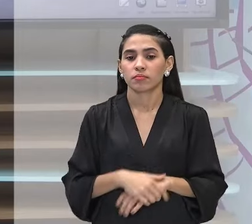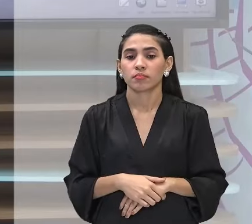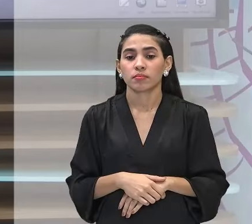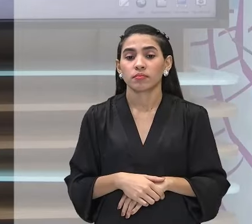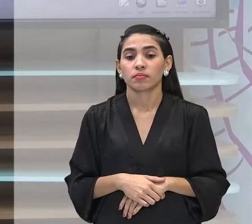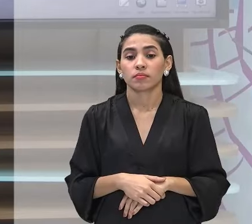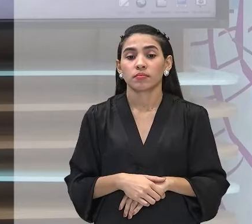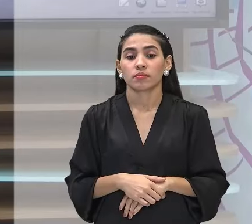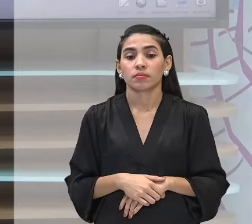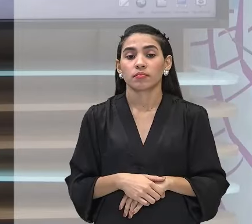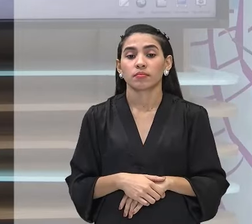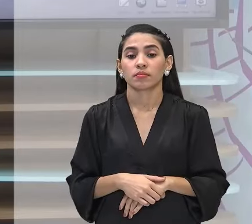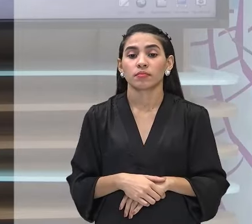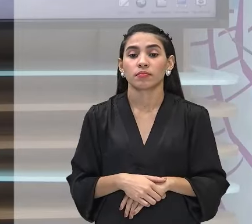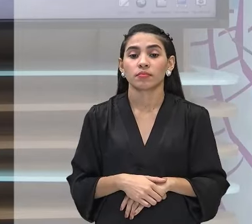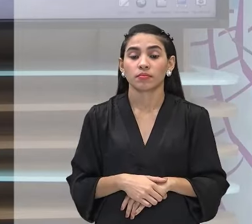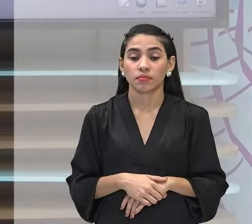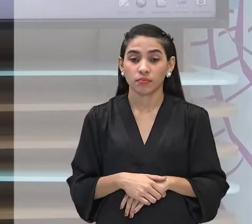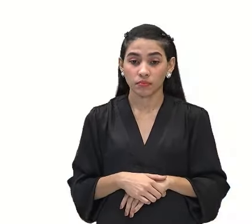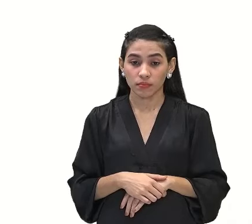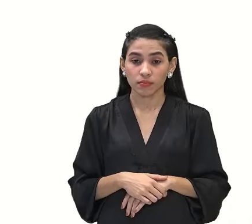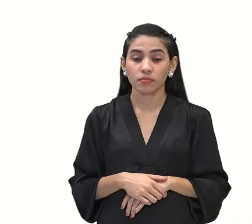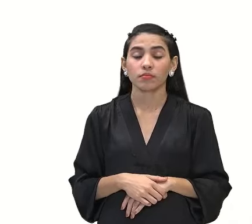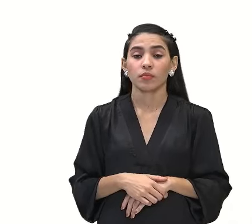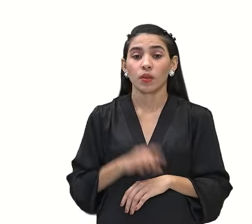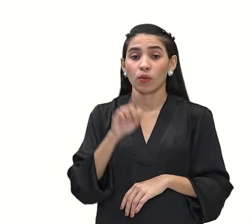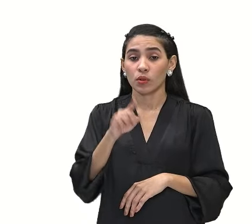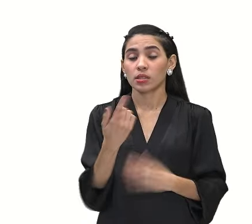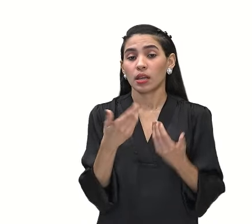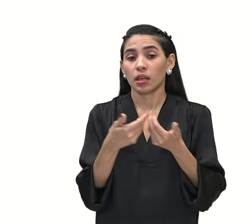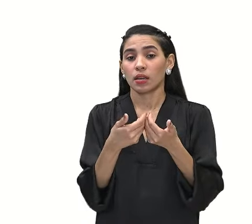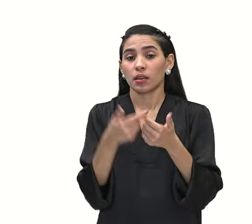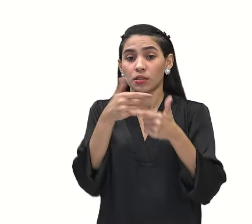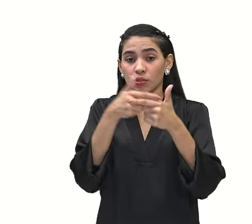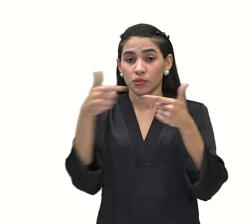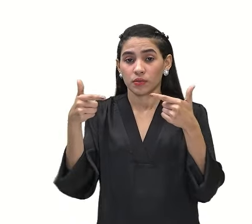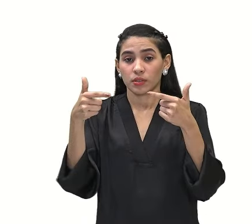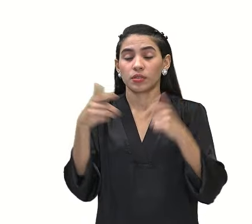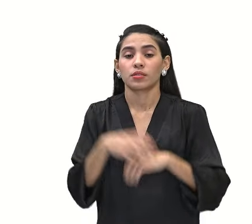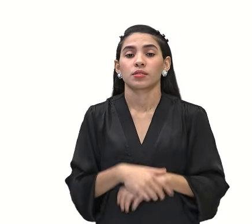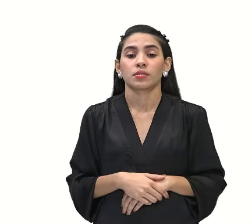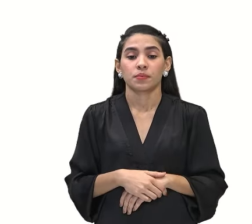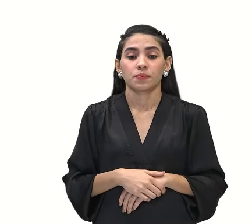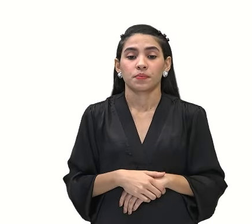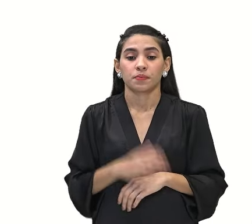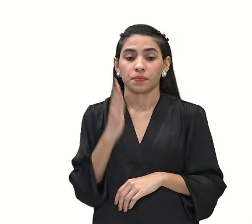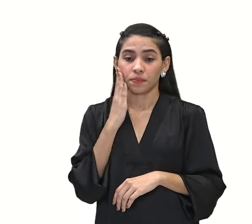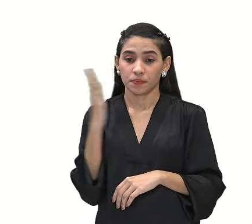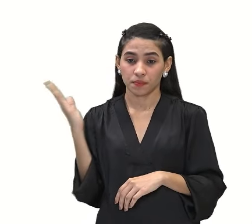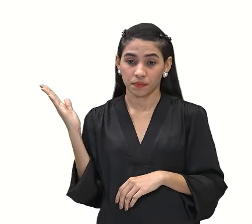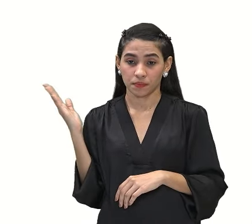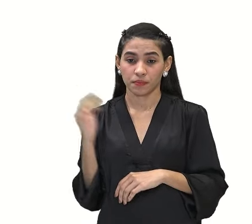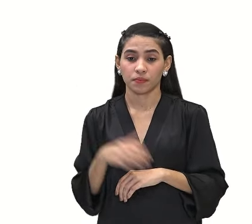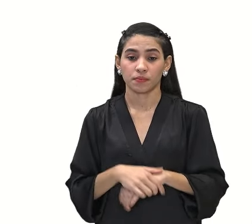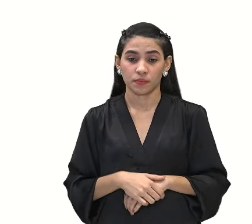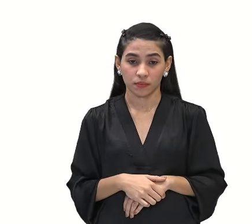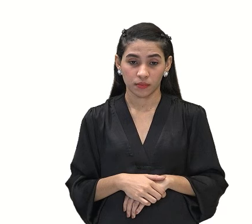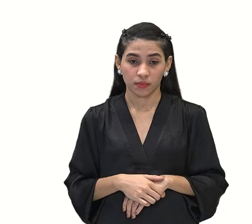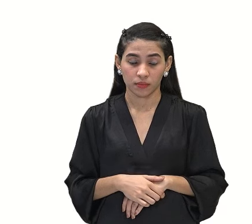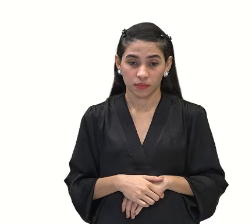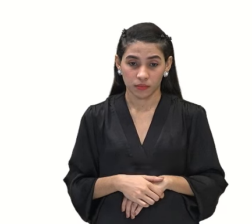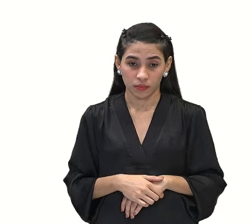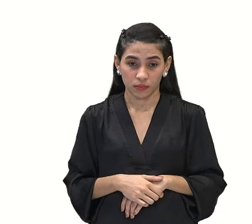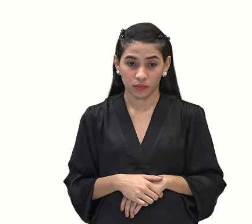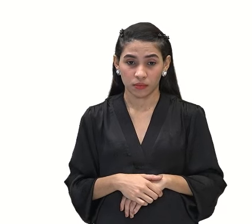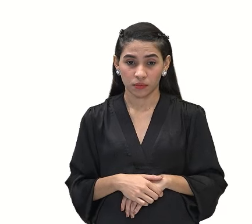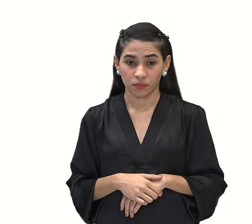todo que que eu vou fazer então pego esse tamanho todo e vou dividir por esse espaçamento Então vem comigo ó pego o